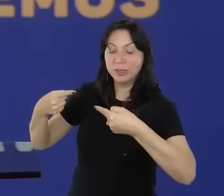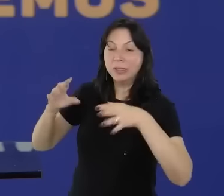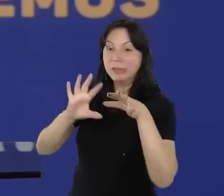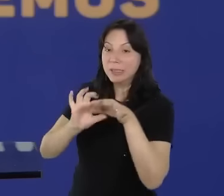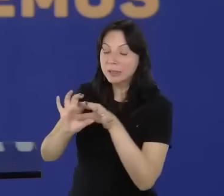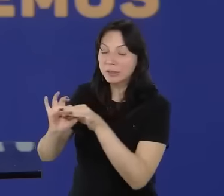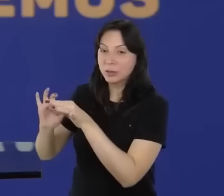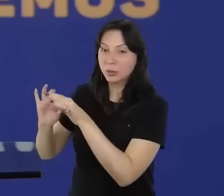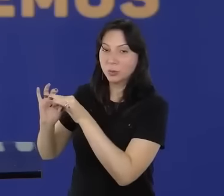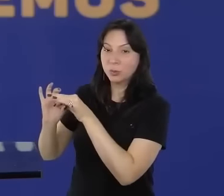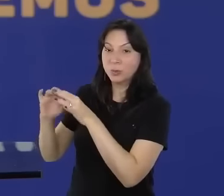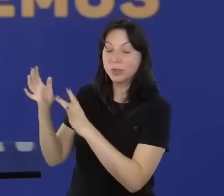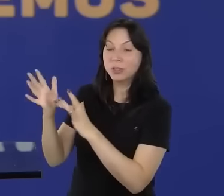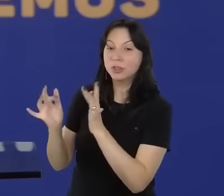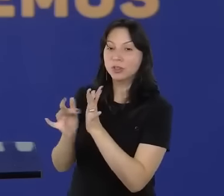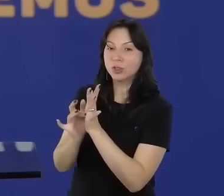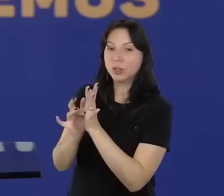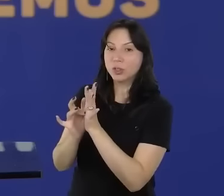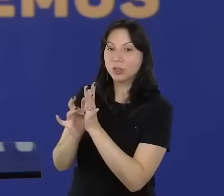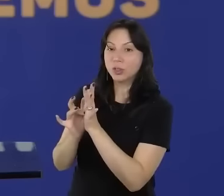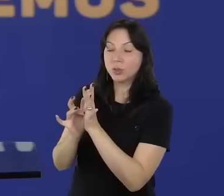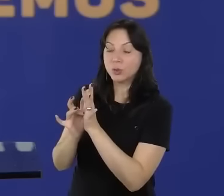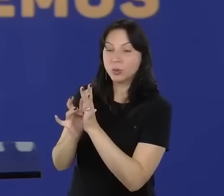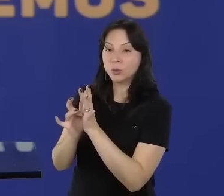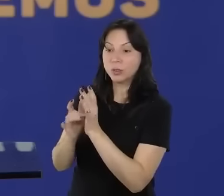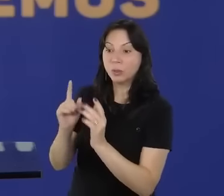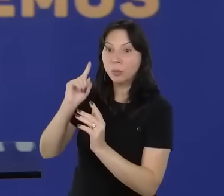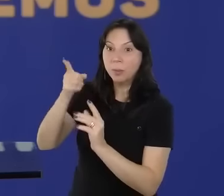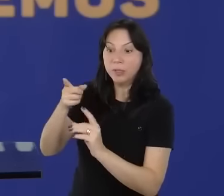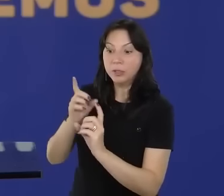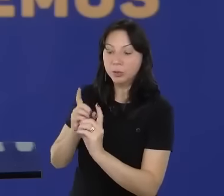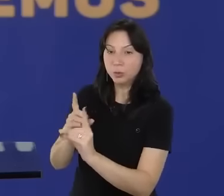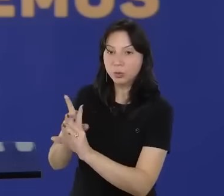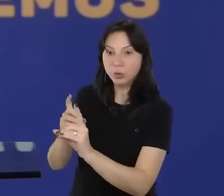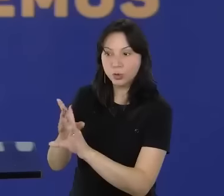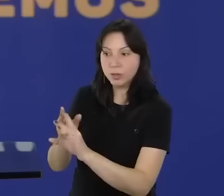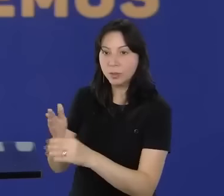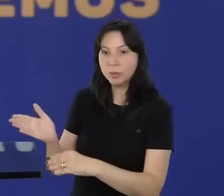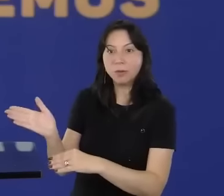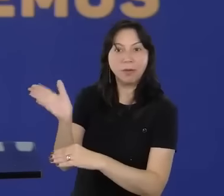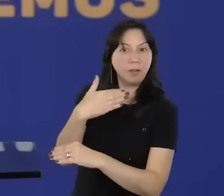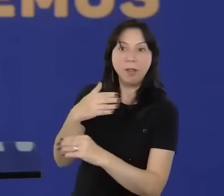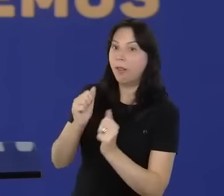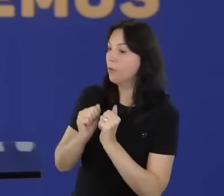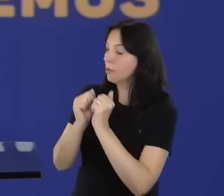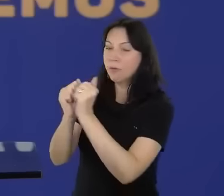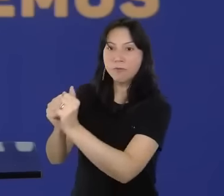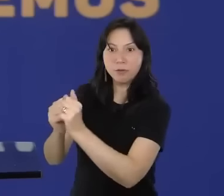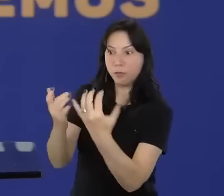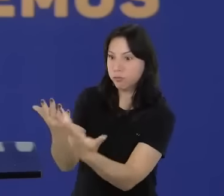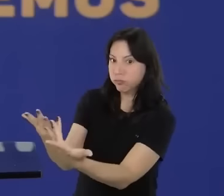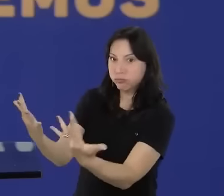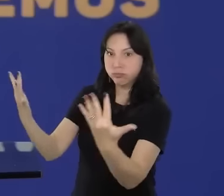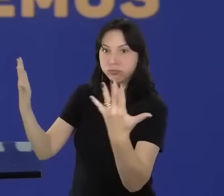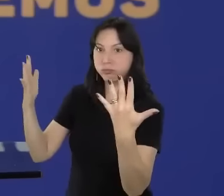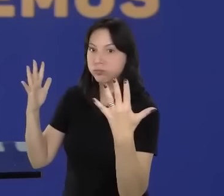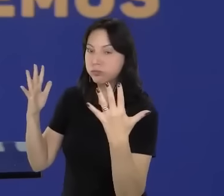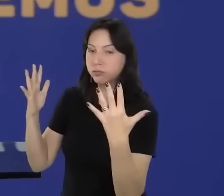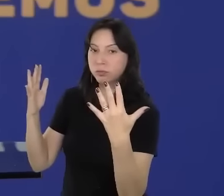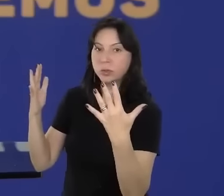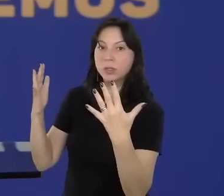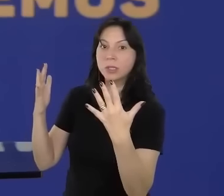conjuntura que Jesus tira os discípulos dessa cena dá uma ordem para ele para entrar no